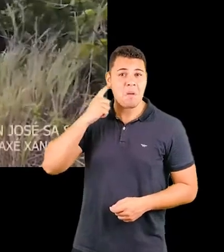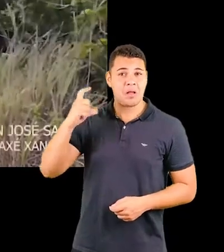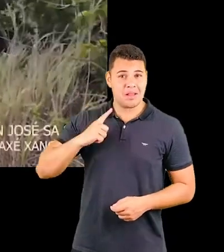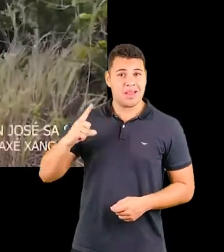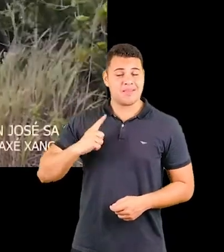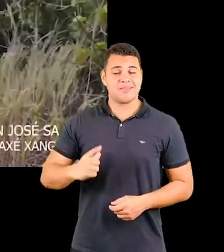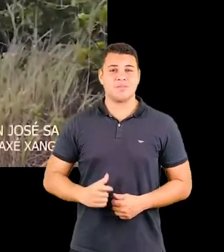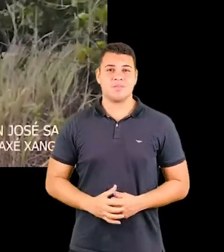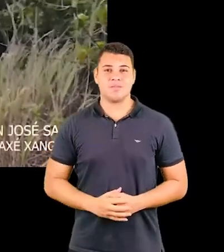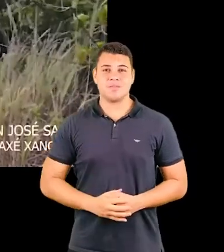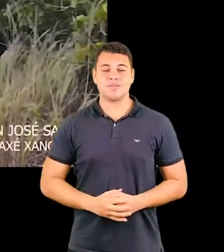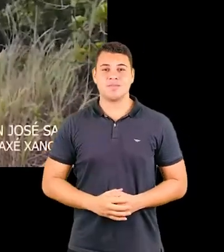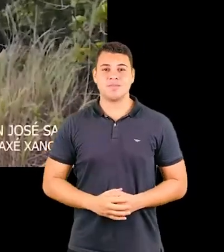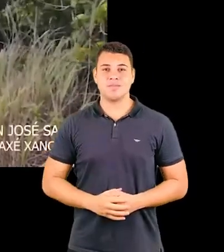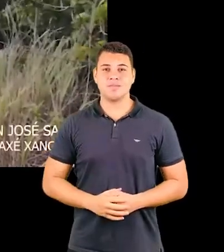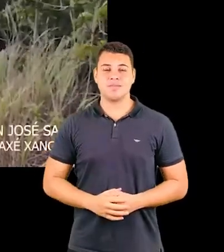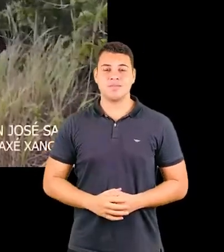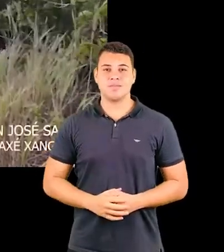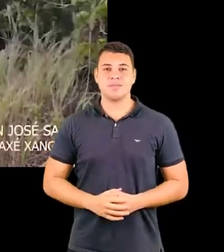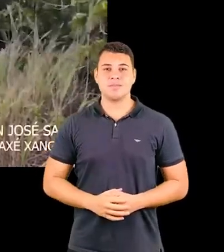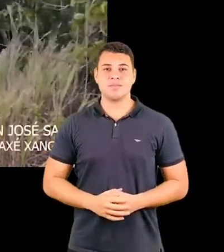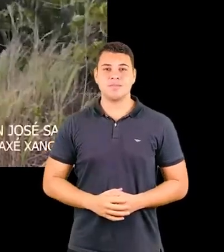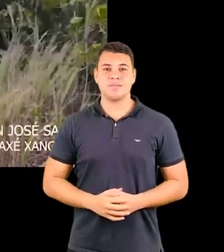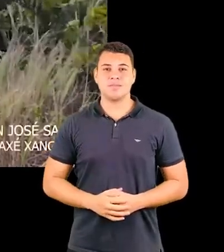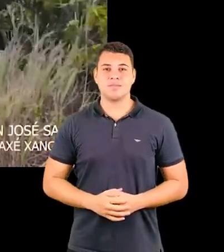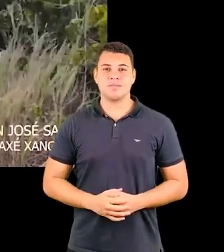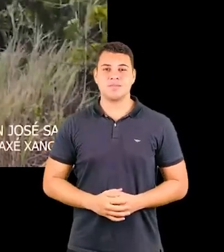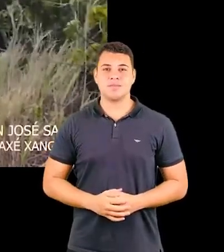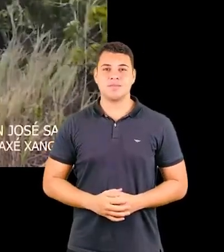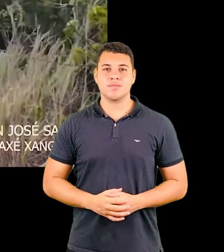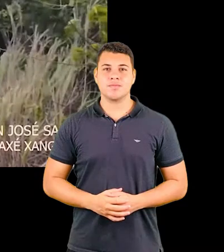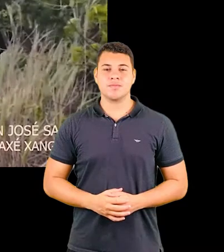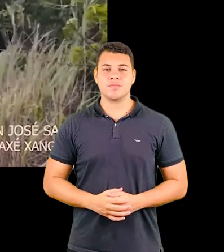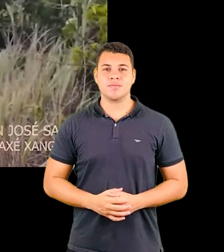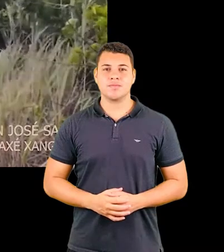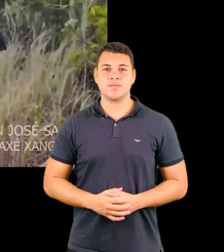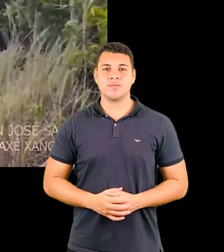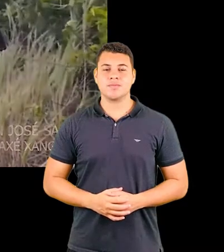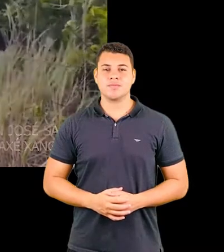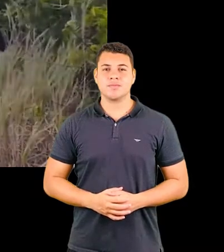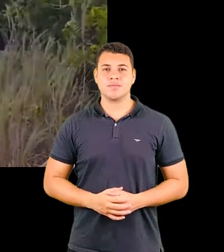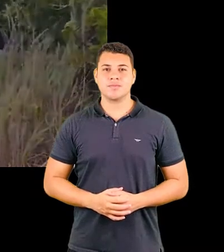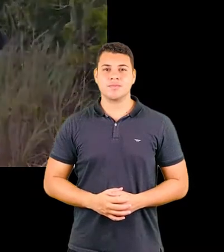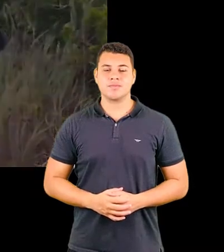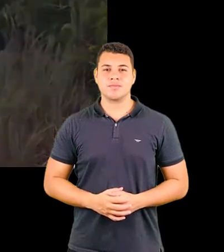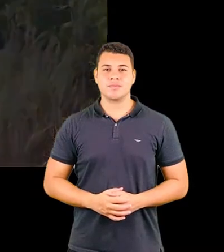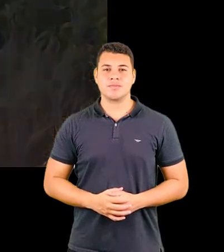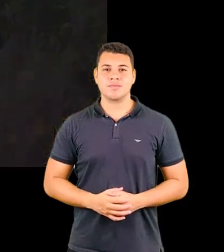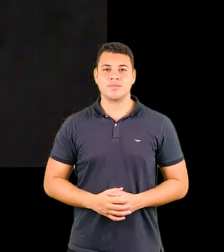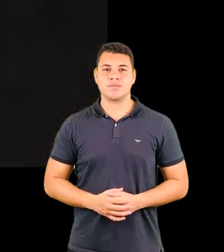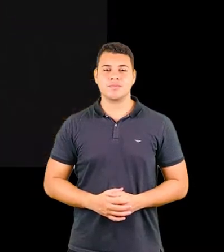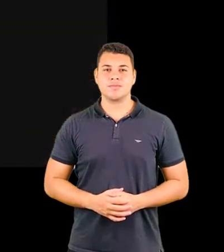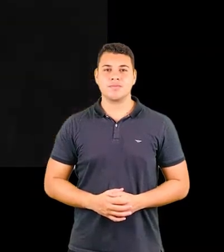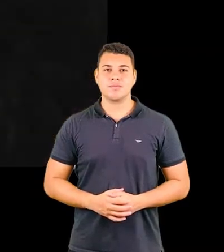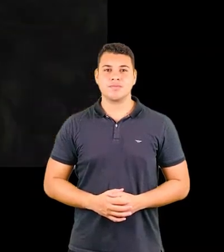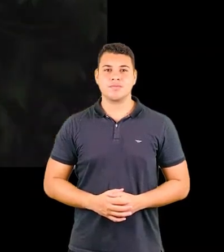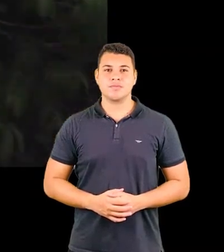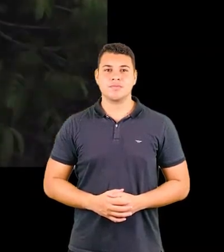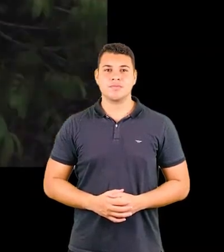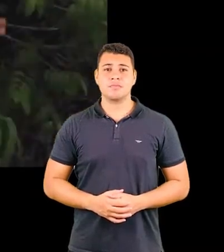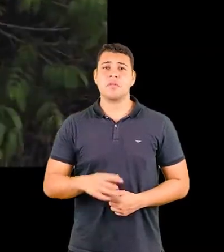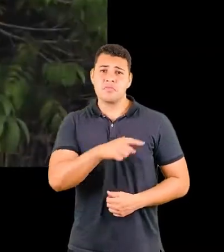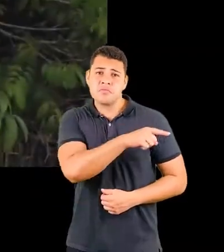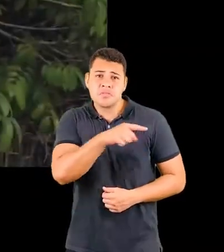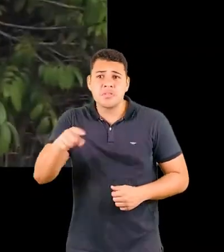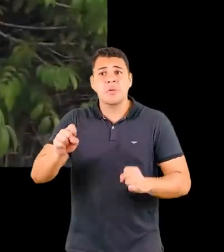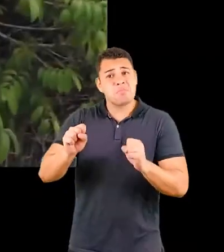usa um chapéu e colar preto. Está de blusa azul. Fuma um cachimbo e toca uma maraca vermelha. Você pode ver